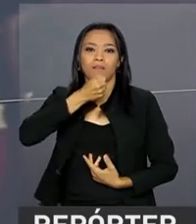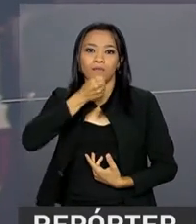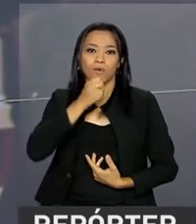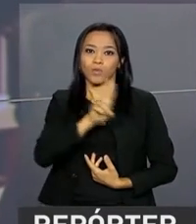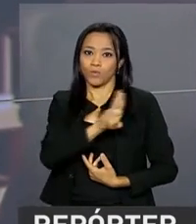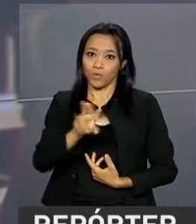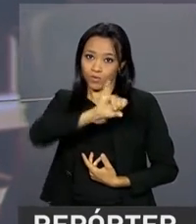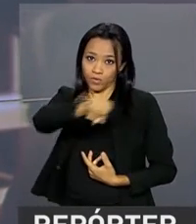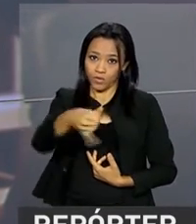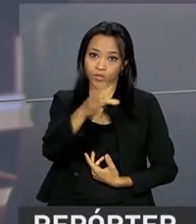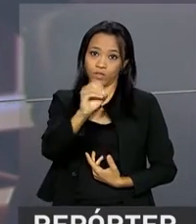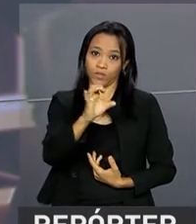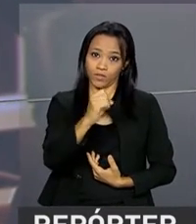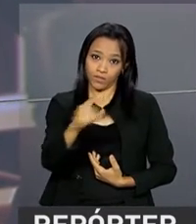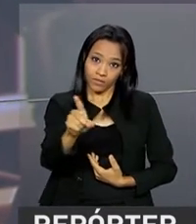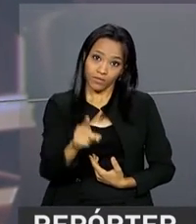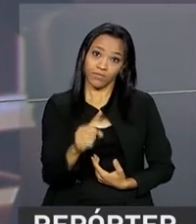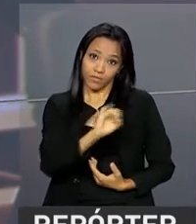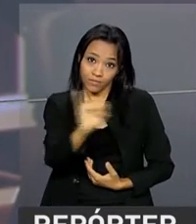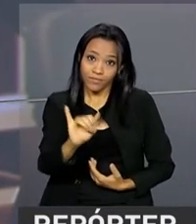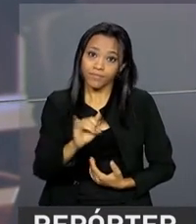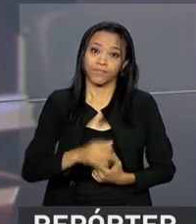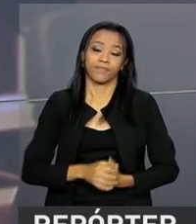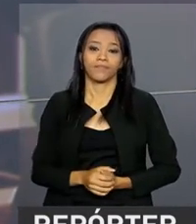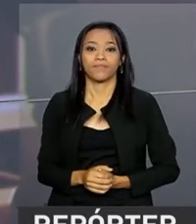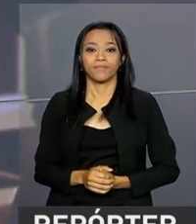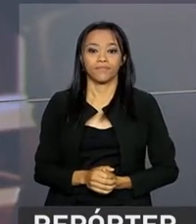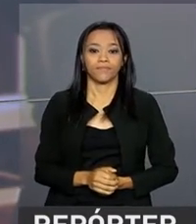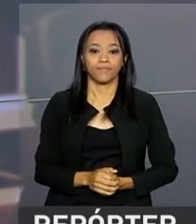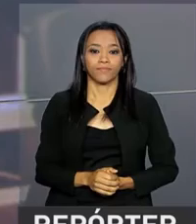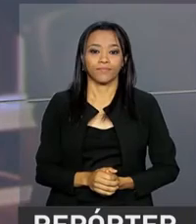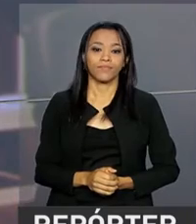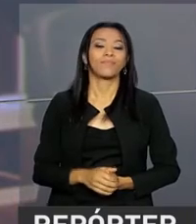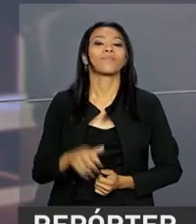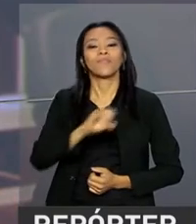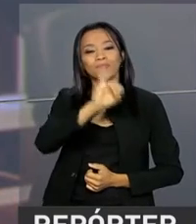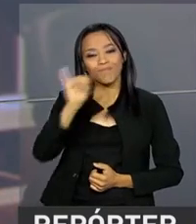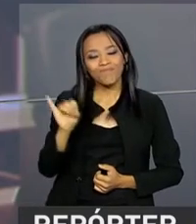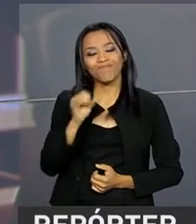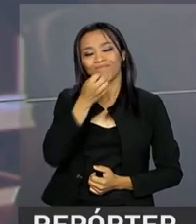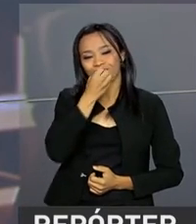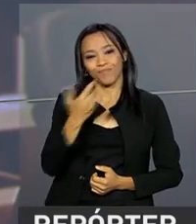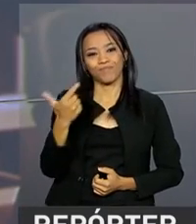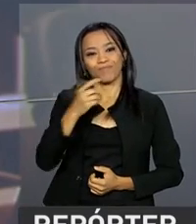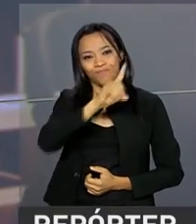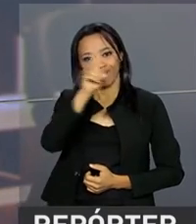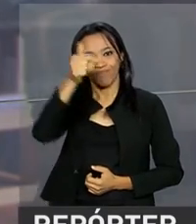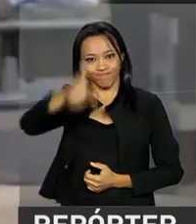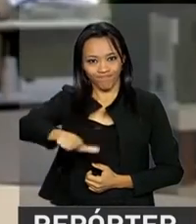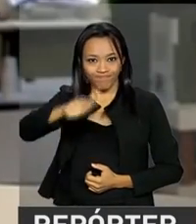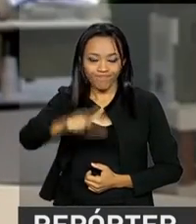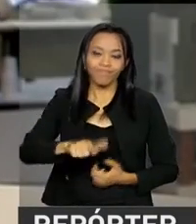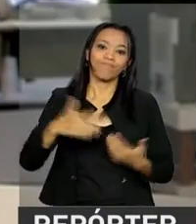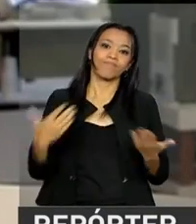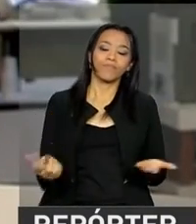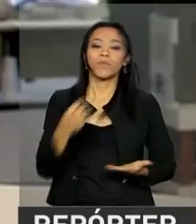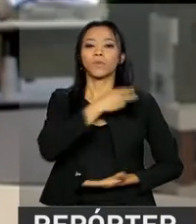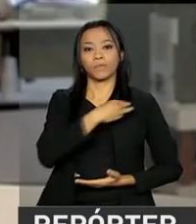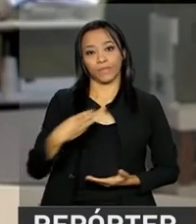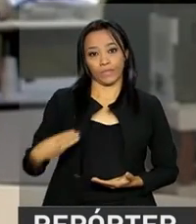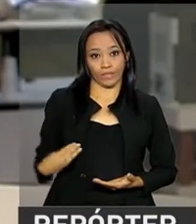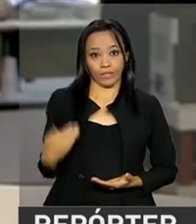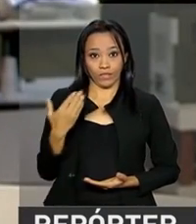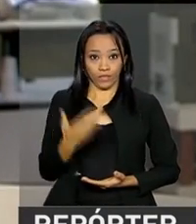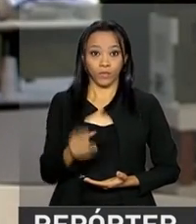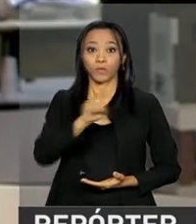para a gente pois é o leandro o dia novamente o preto o ministro henrique meirelles